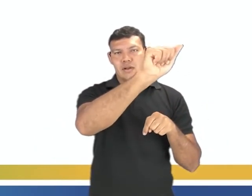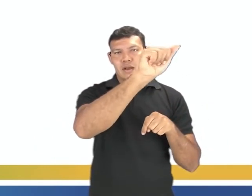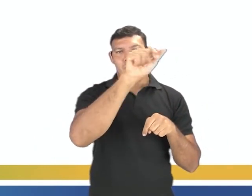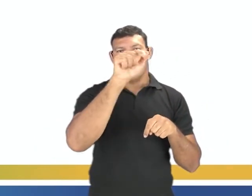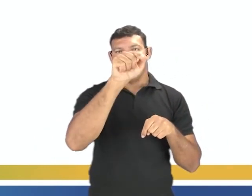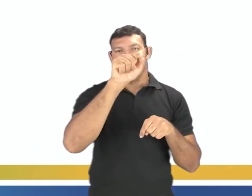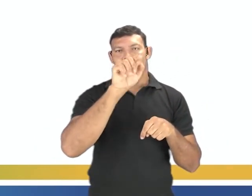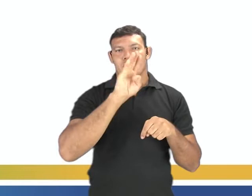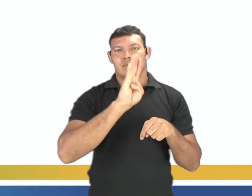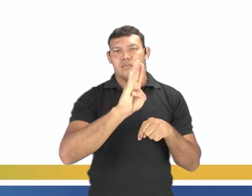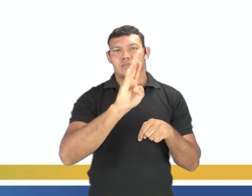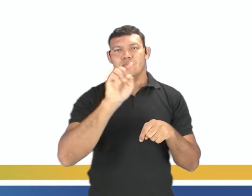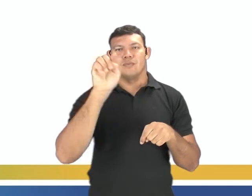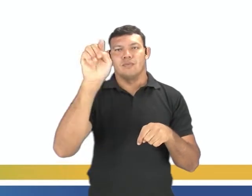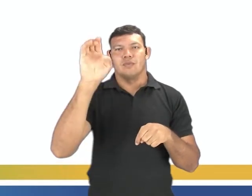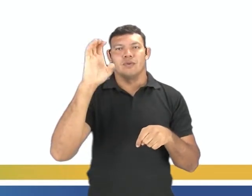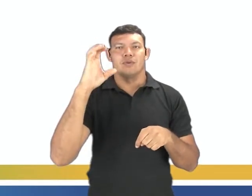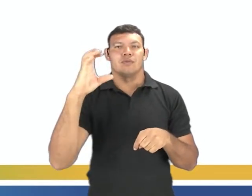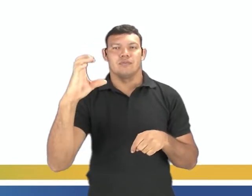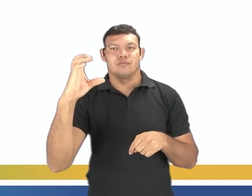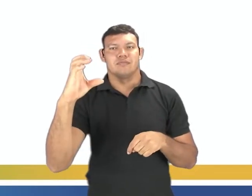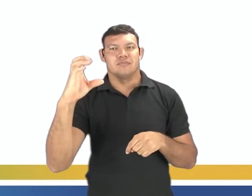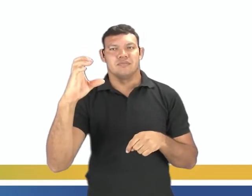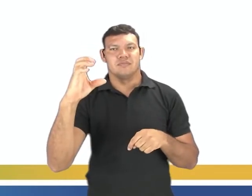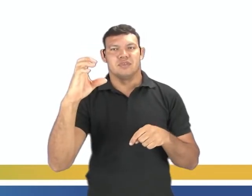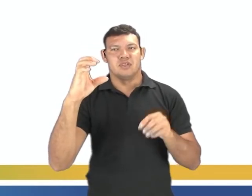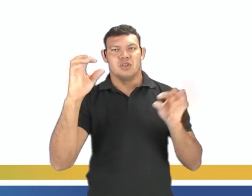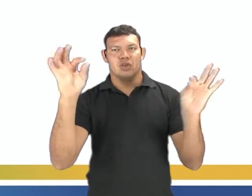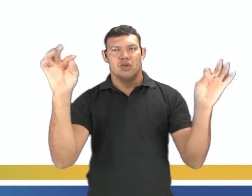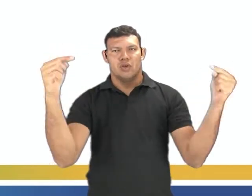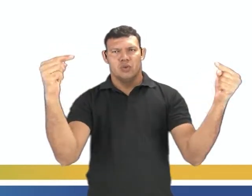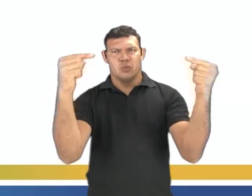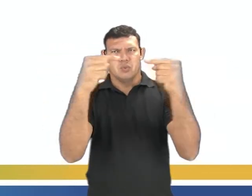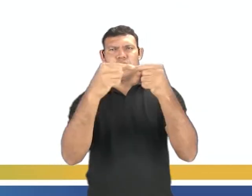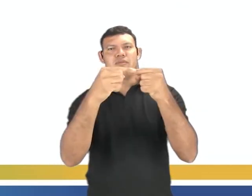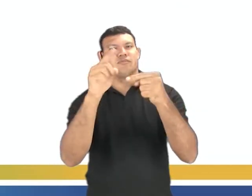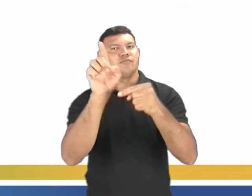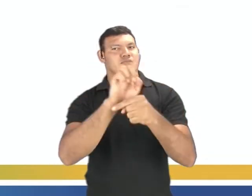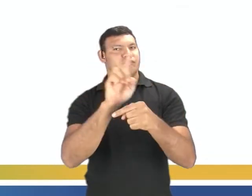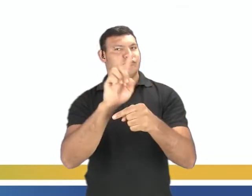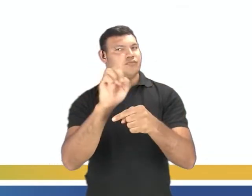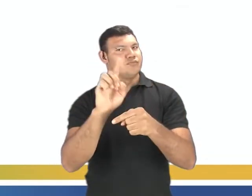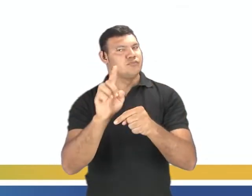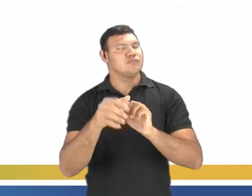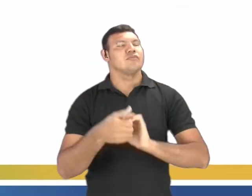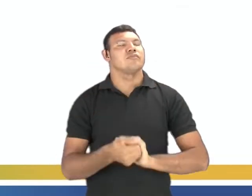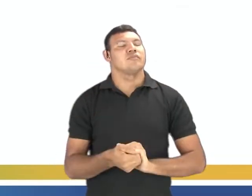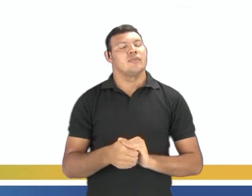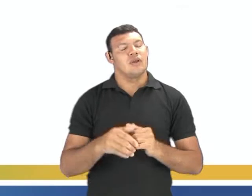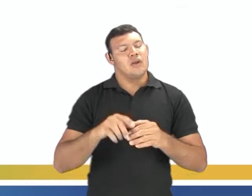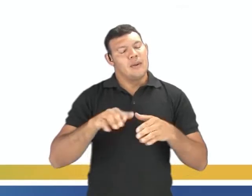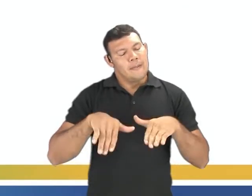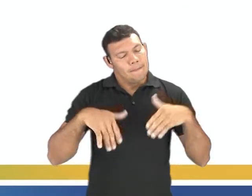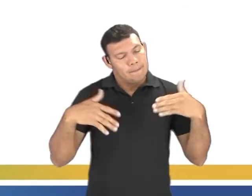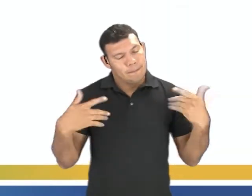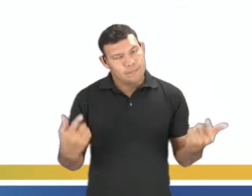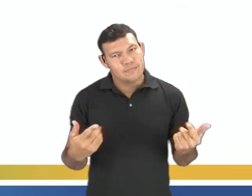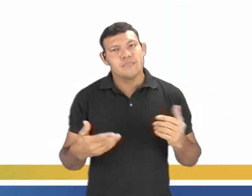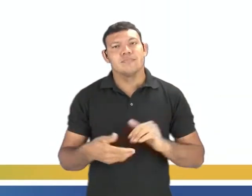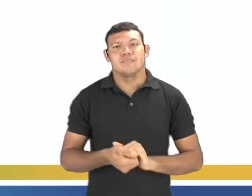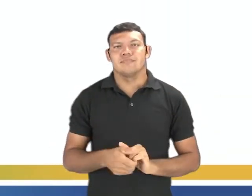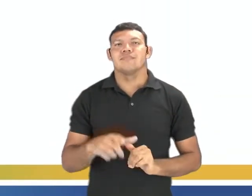o ponto A, ponto B e o ponto C. Eles não estão alinhados, não são reta, mas ainda